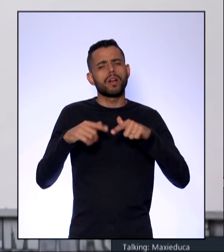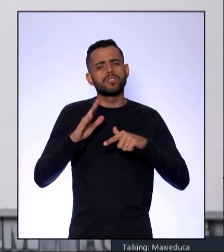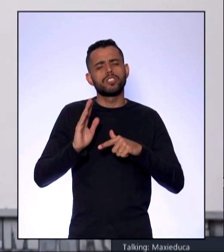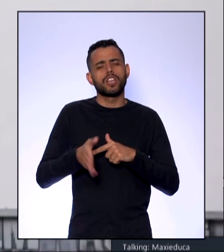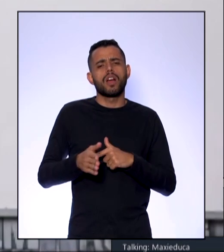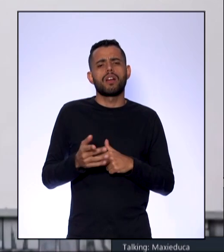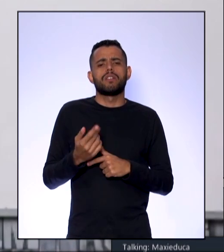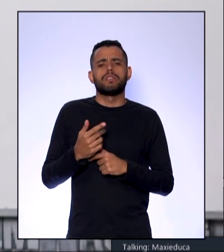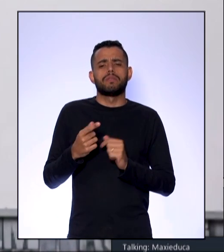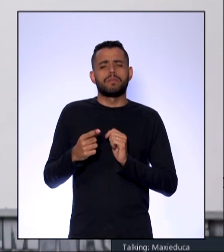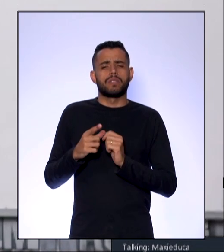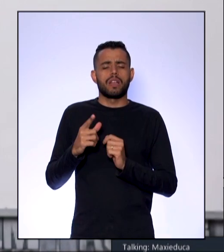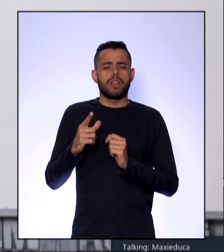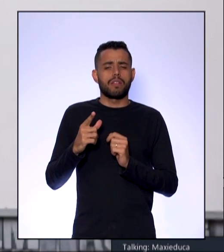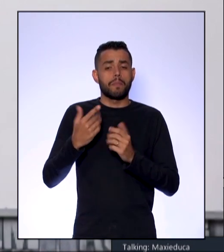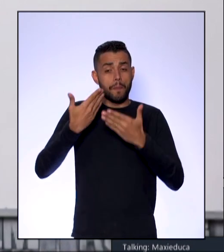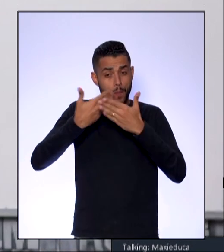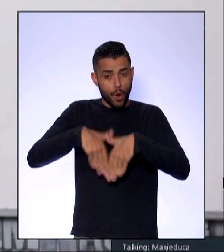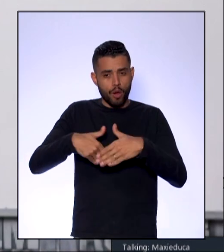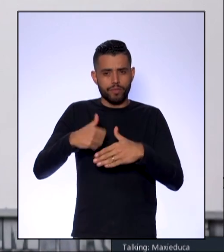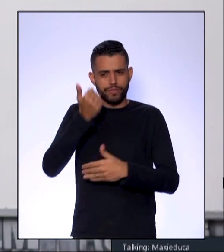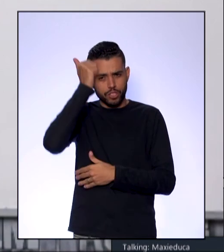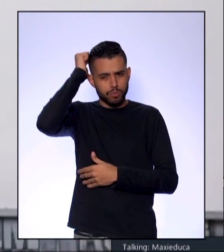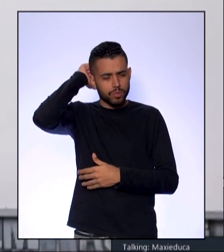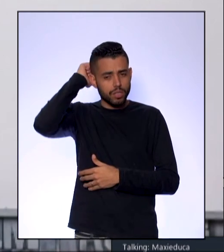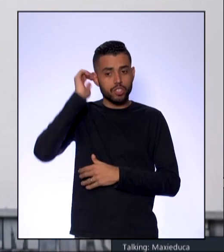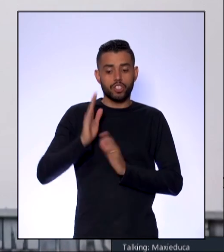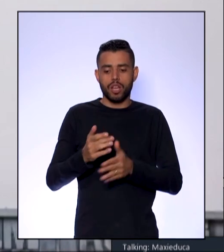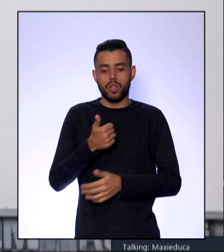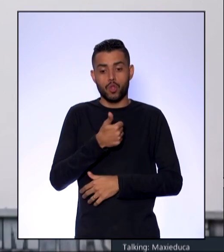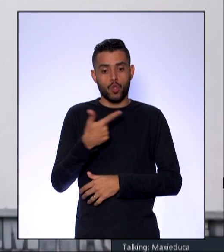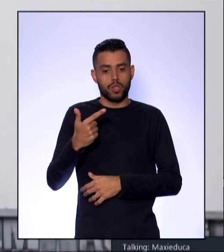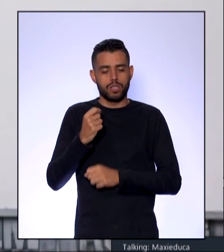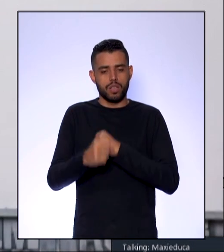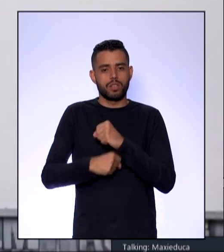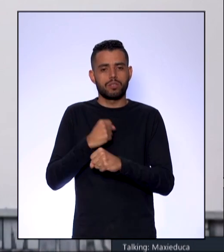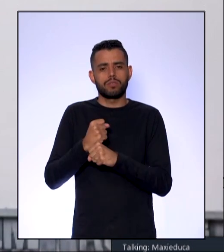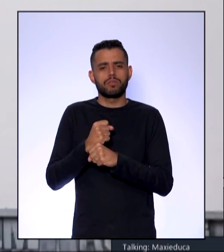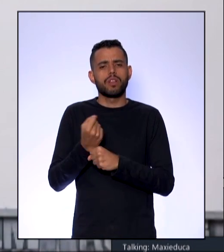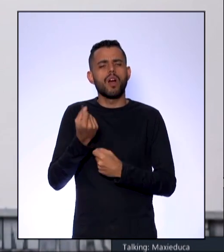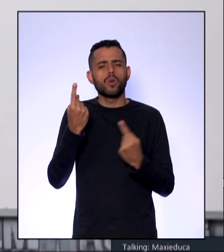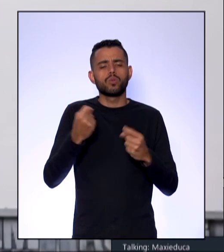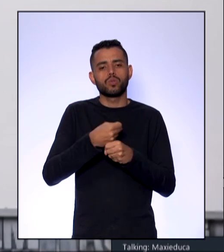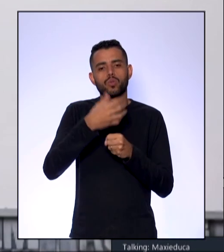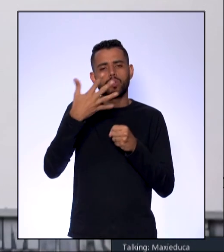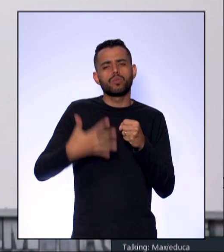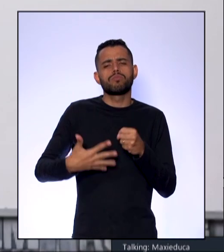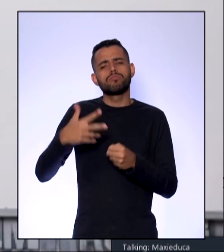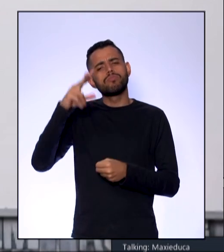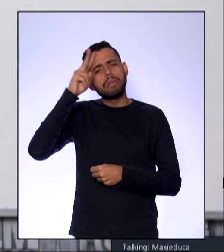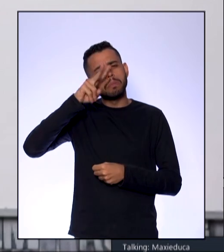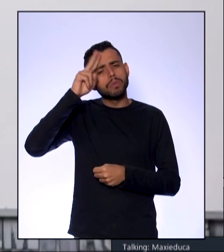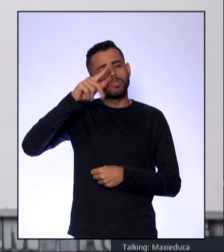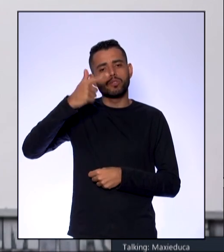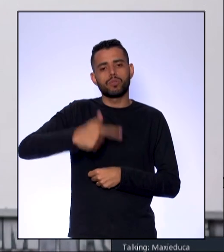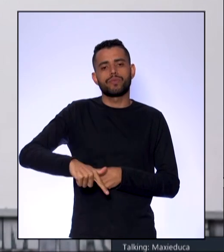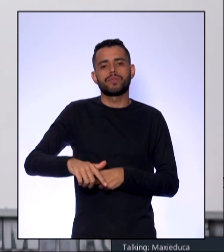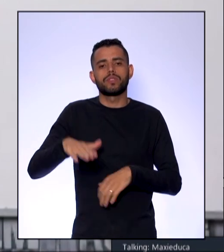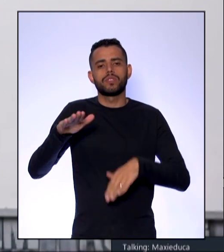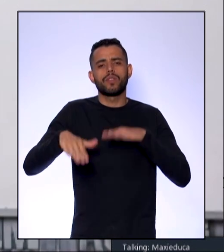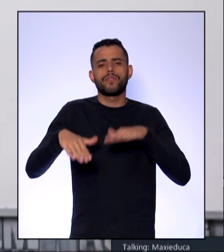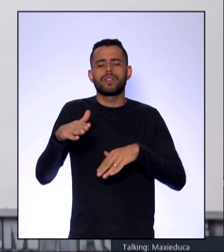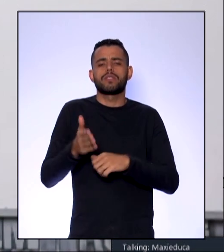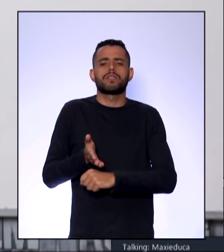fazem 12 anos e alguns conteúdos estão sendo retomados. E talvez a